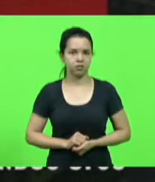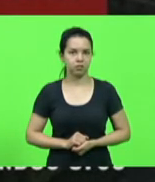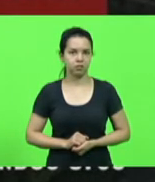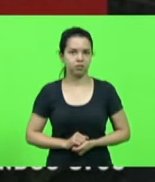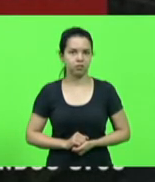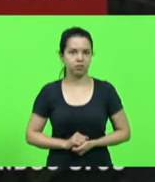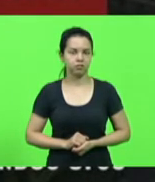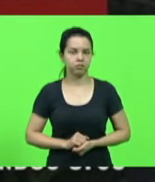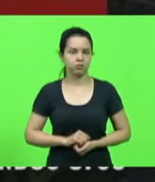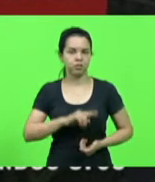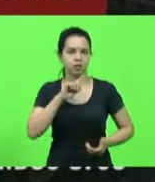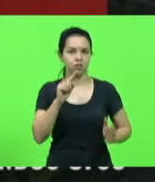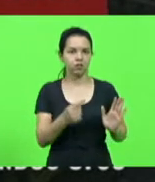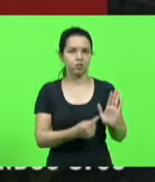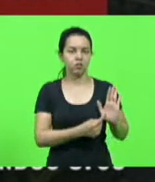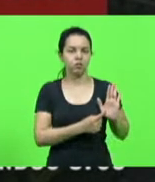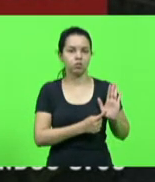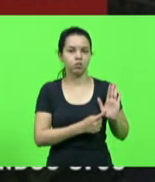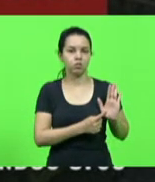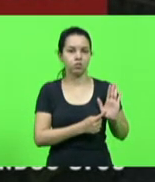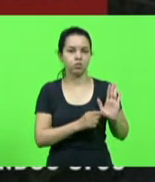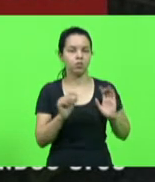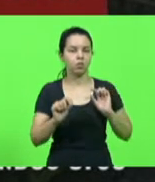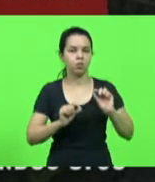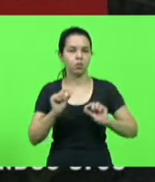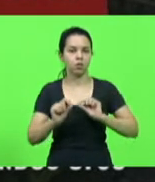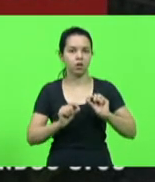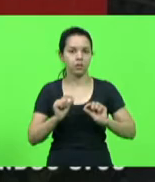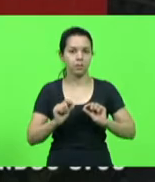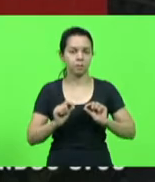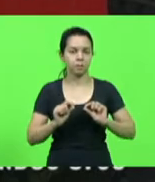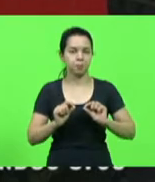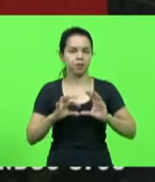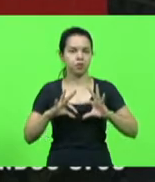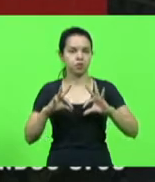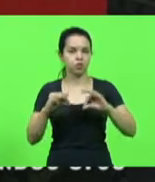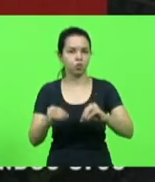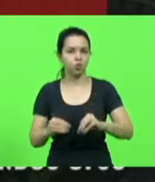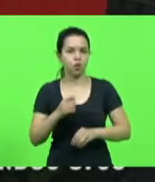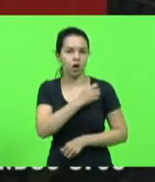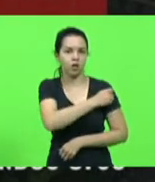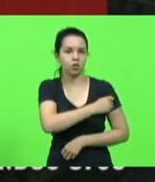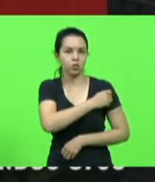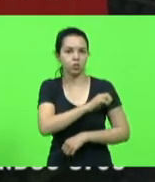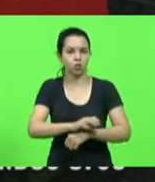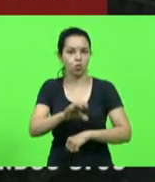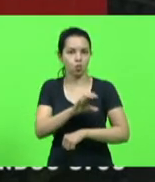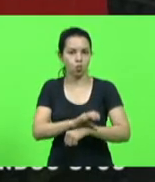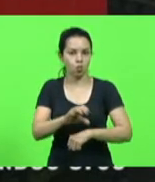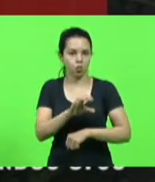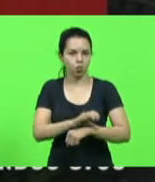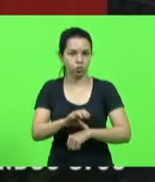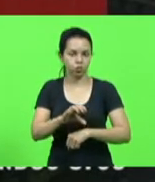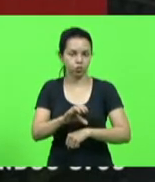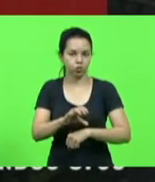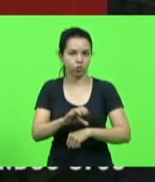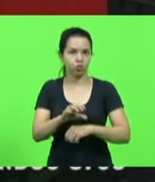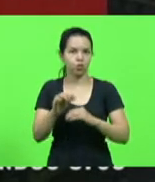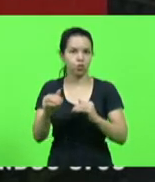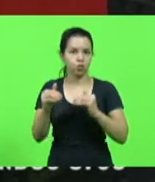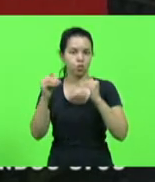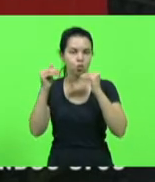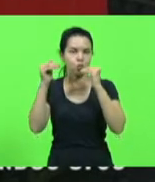A denúncia é que todos os alunos de curso superior estão recebendo essa